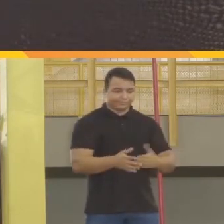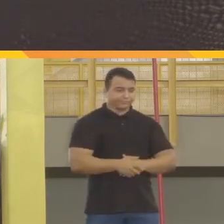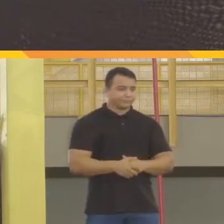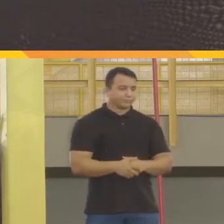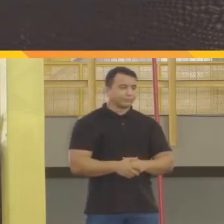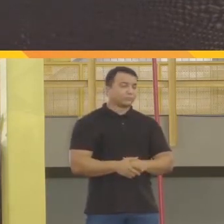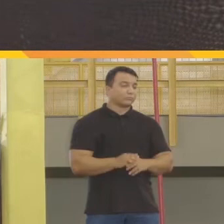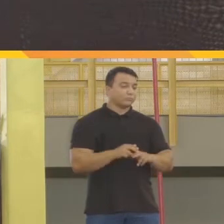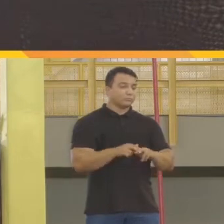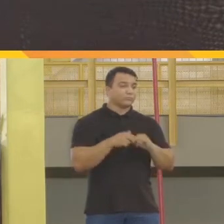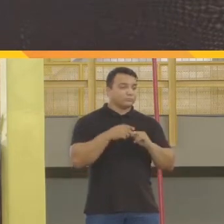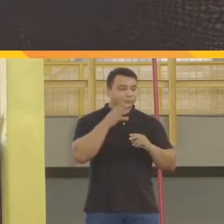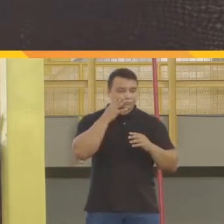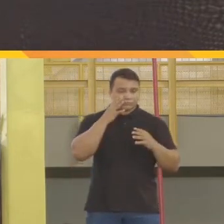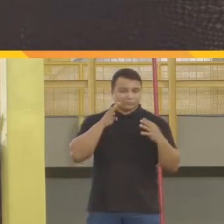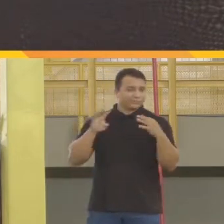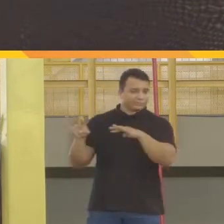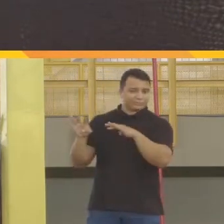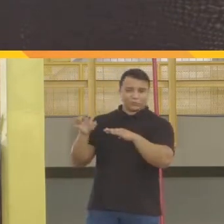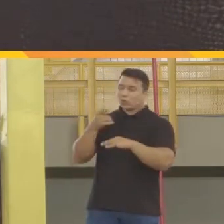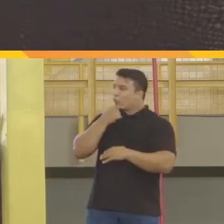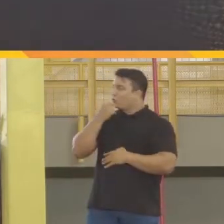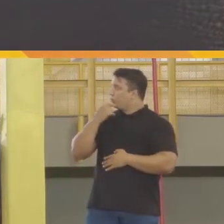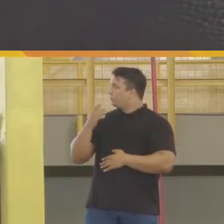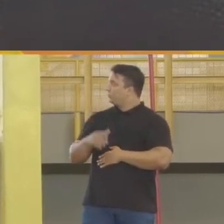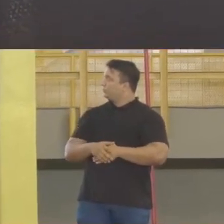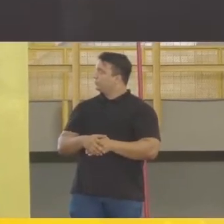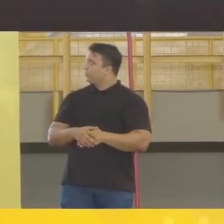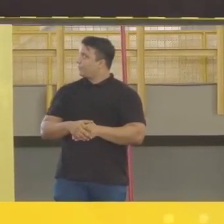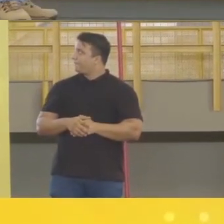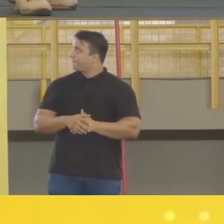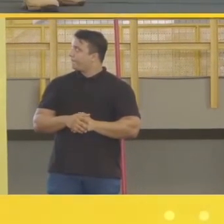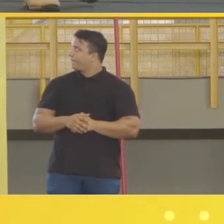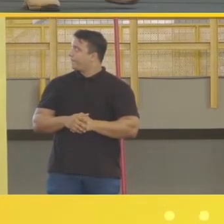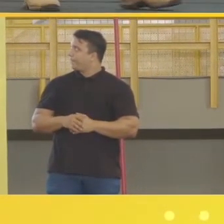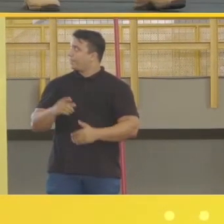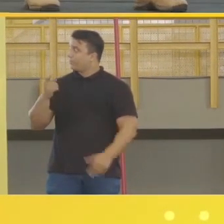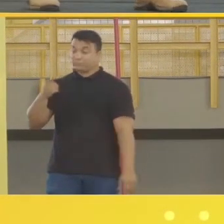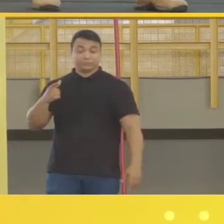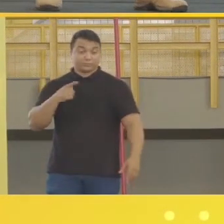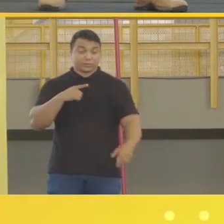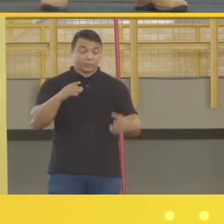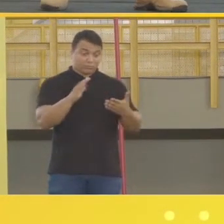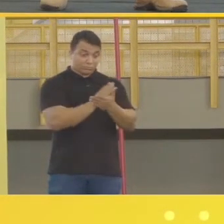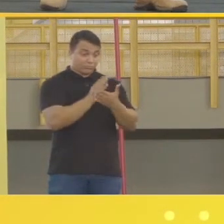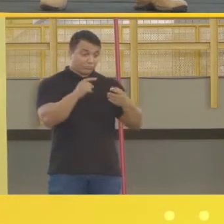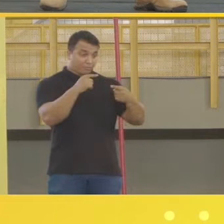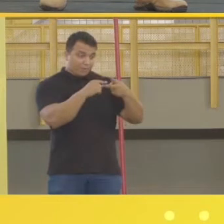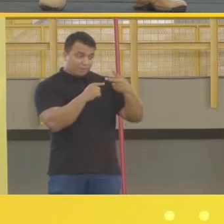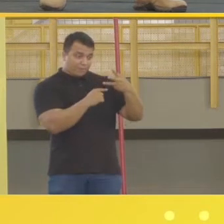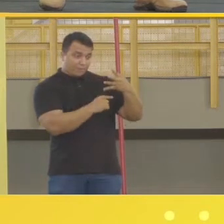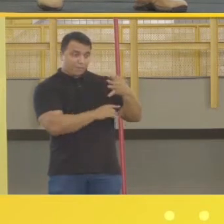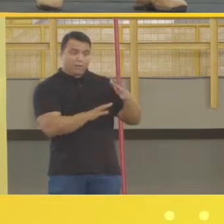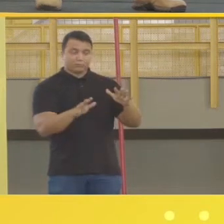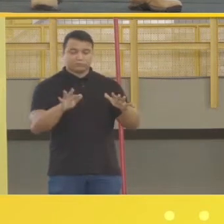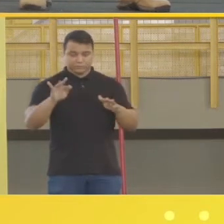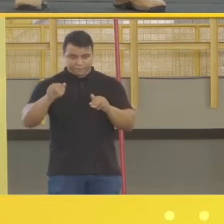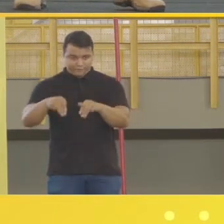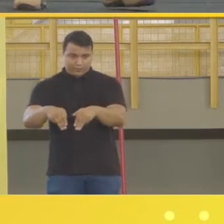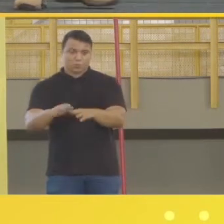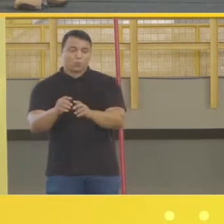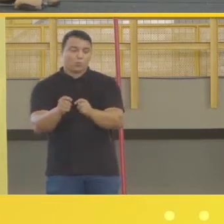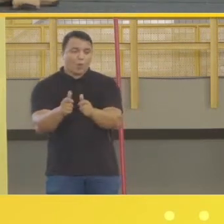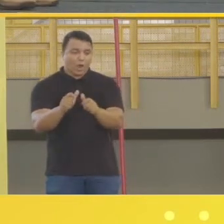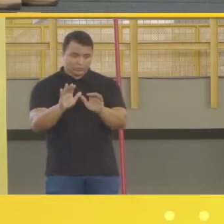quando a gente olha para Sérgio Buarque de Holanda, nós vamos aqui em especial destacar alguns pontos e eu já vou caminhando para o encerramento da